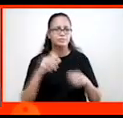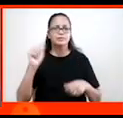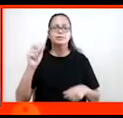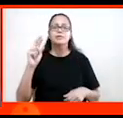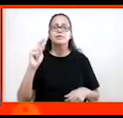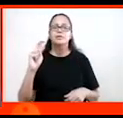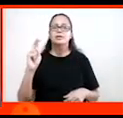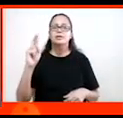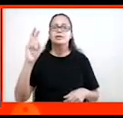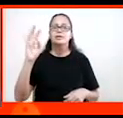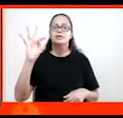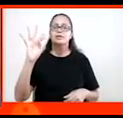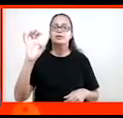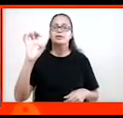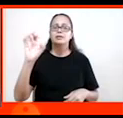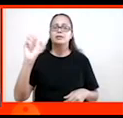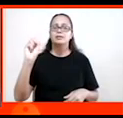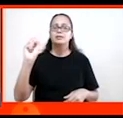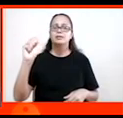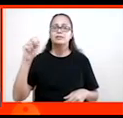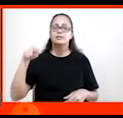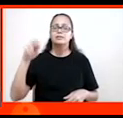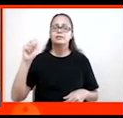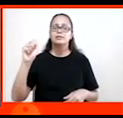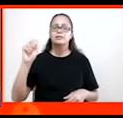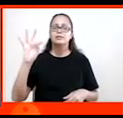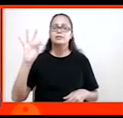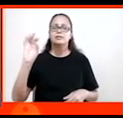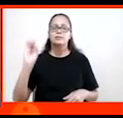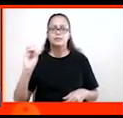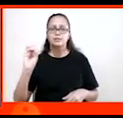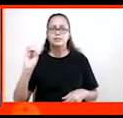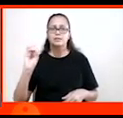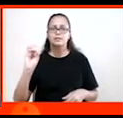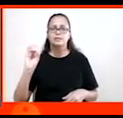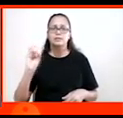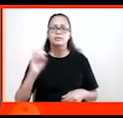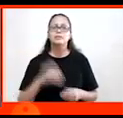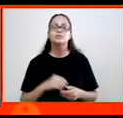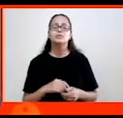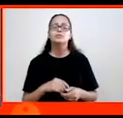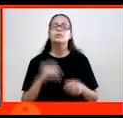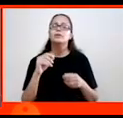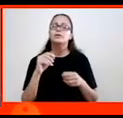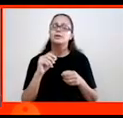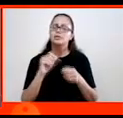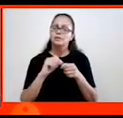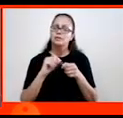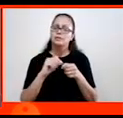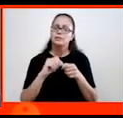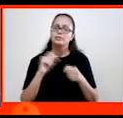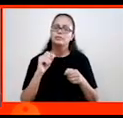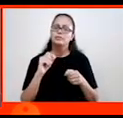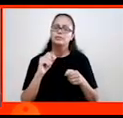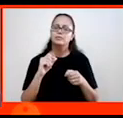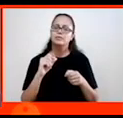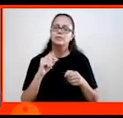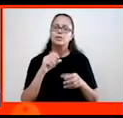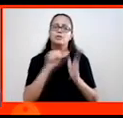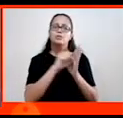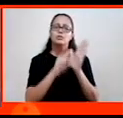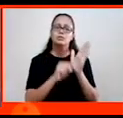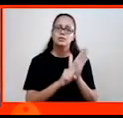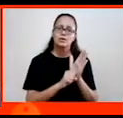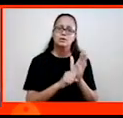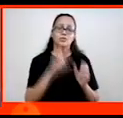viveu o seu apogeu aí, né, o período aí de mais utilização desse tipo de produção durante